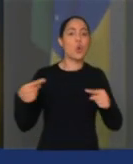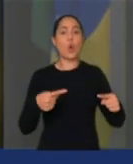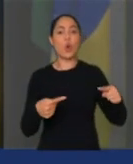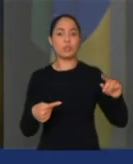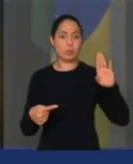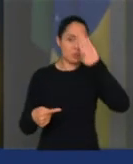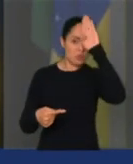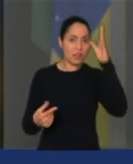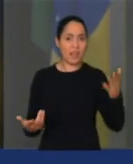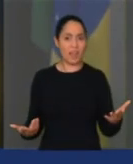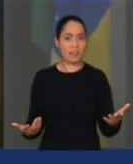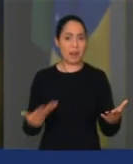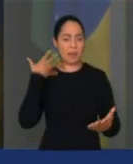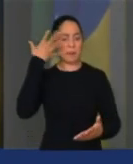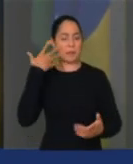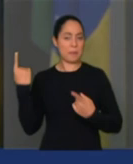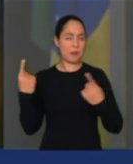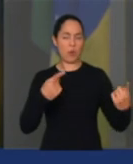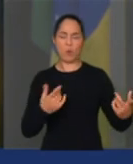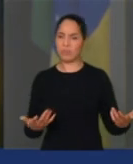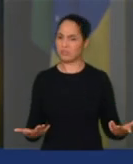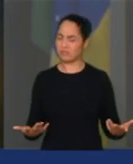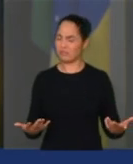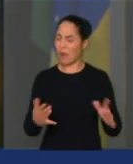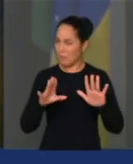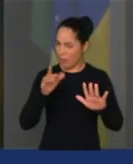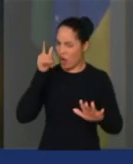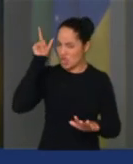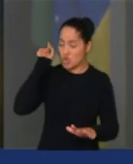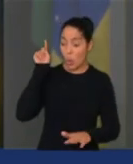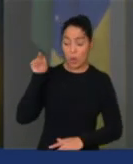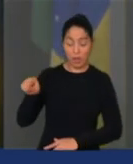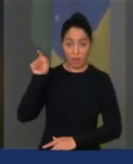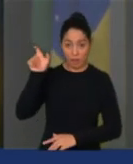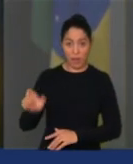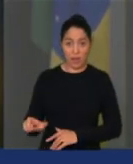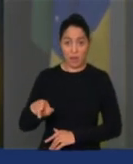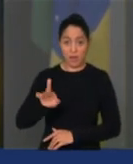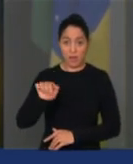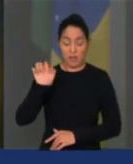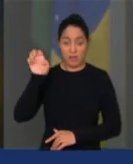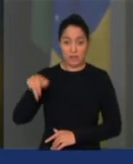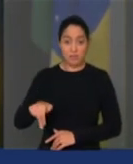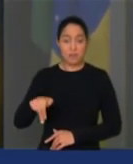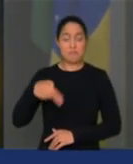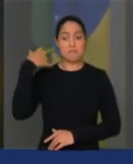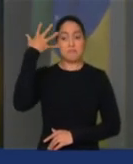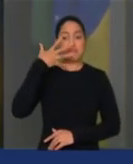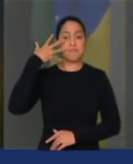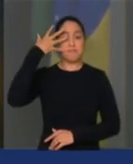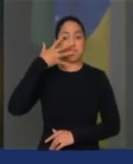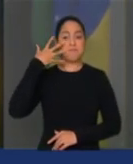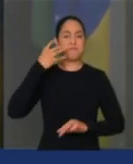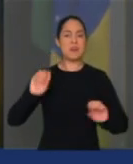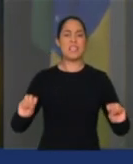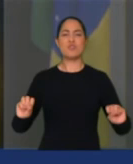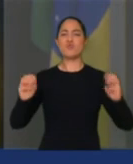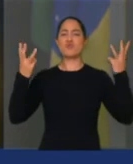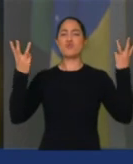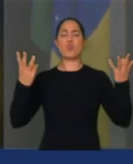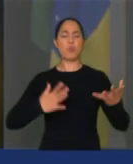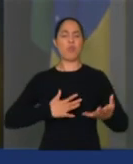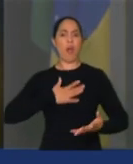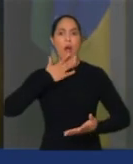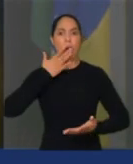presidente Bolsonaro. E ontem ele fez um verdadeiro show de